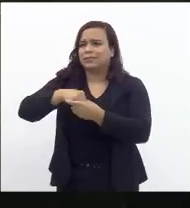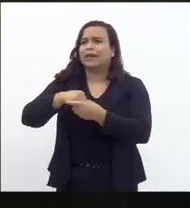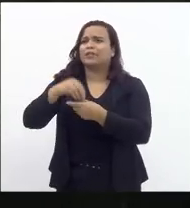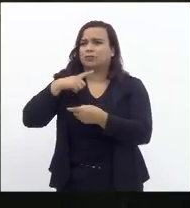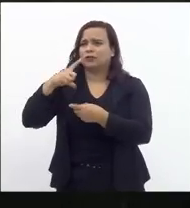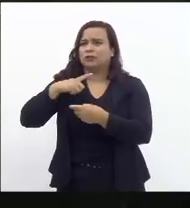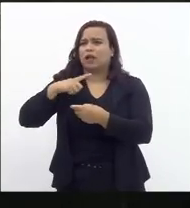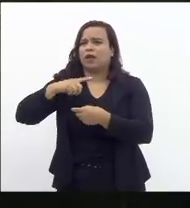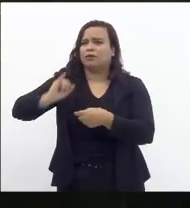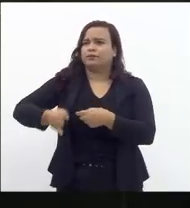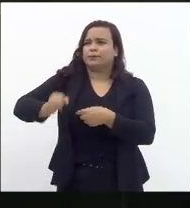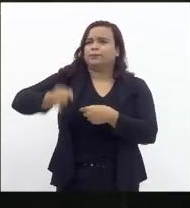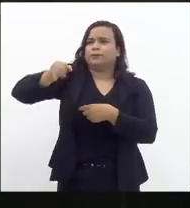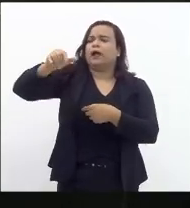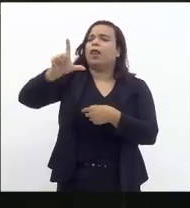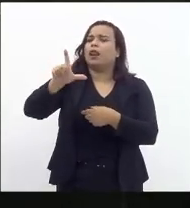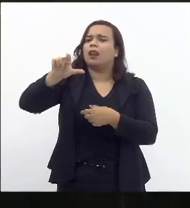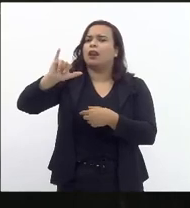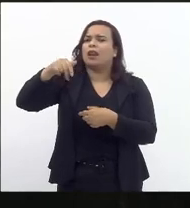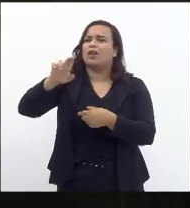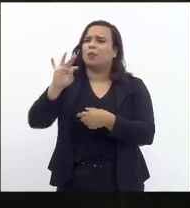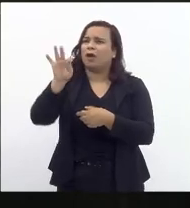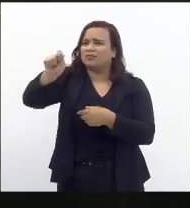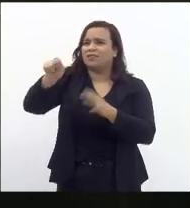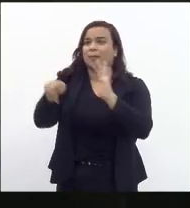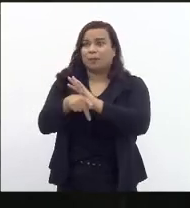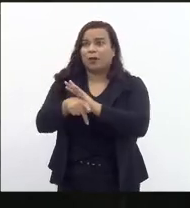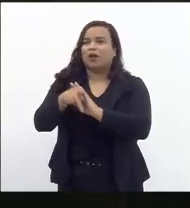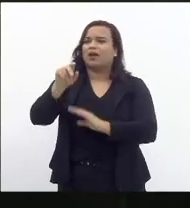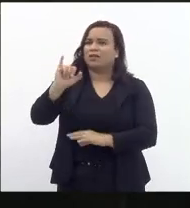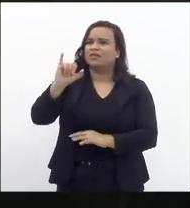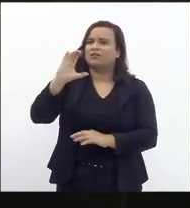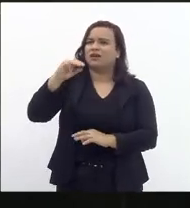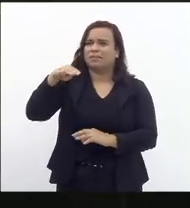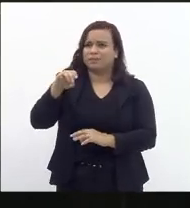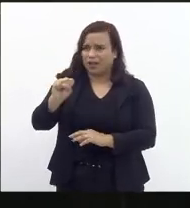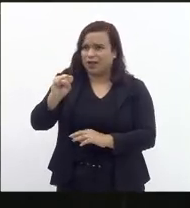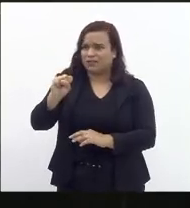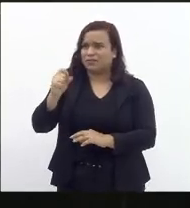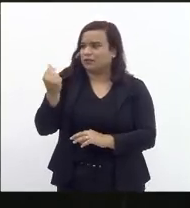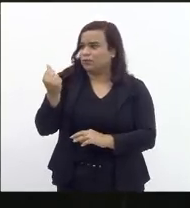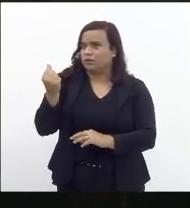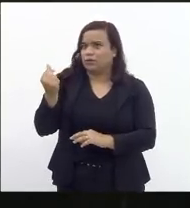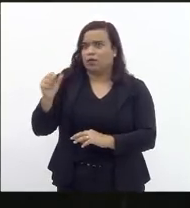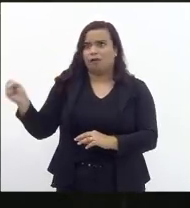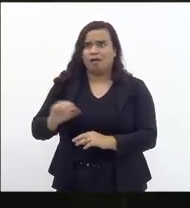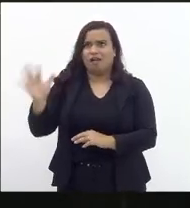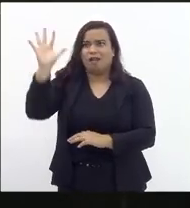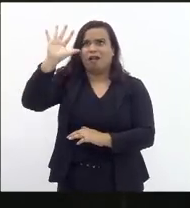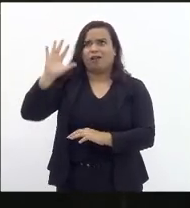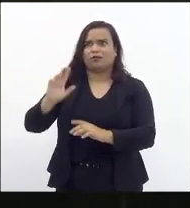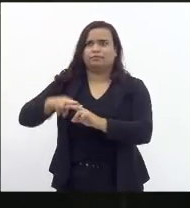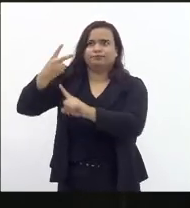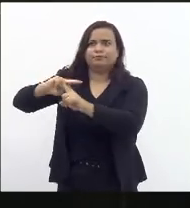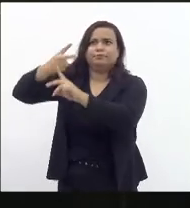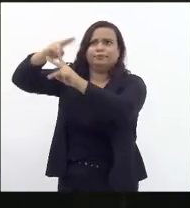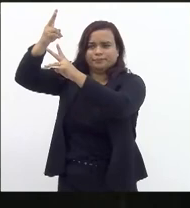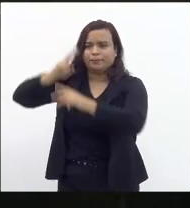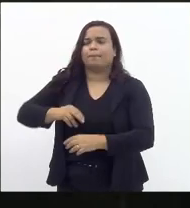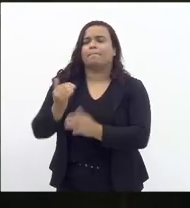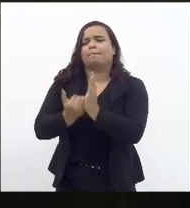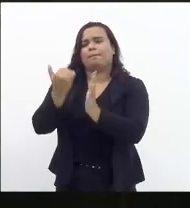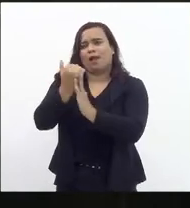do ICMS, os preços dispararam. A senhora, eu tenho certeza,